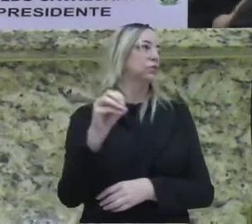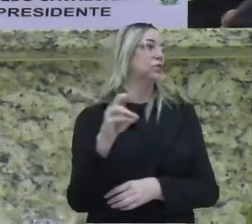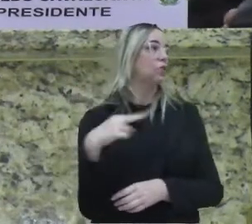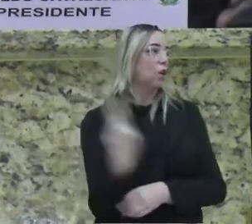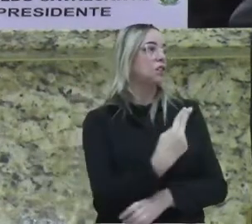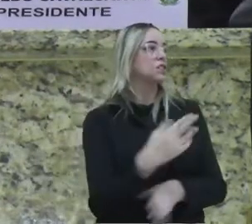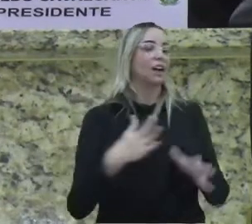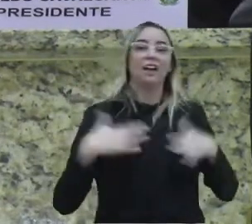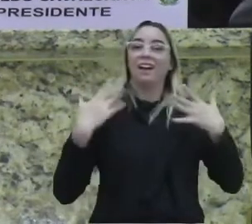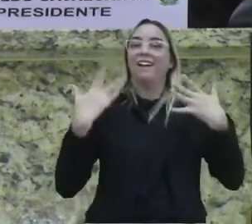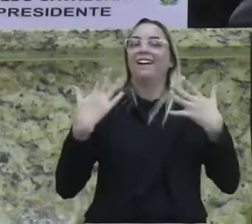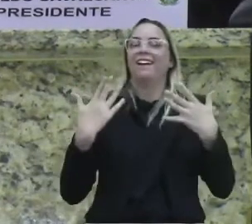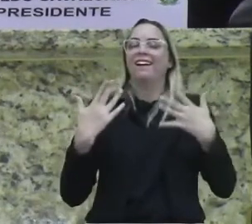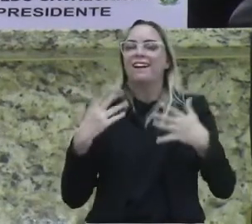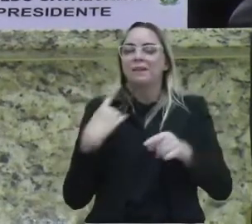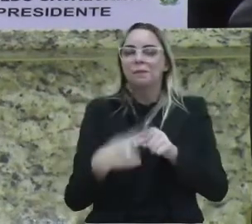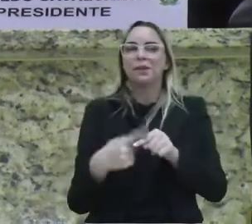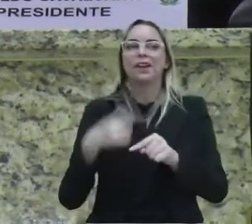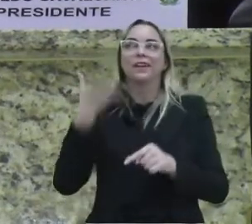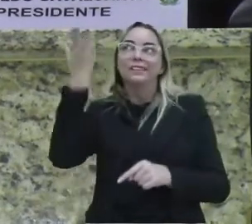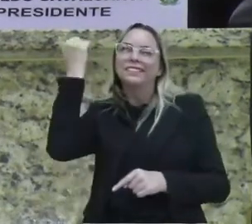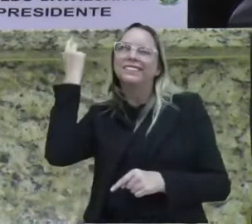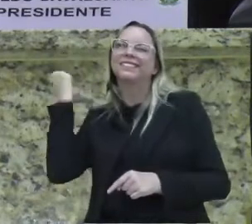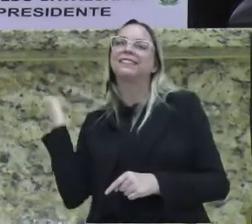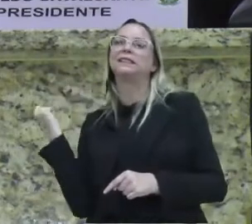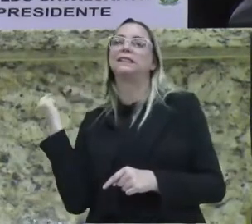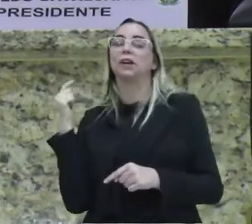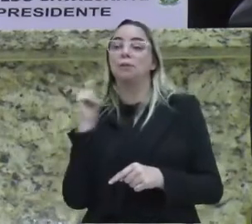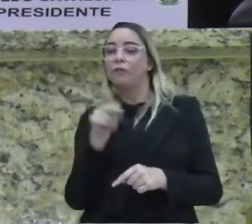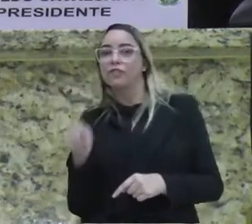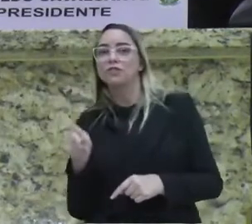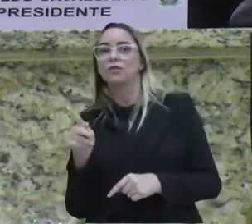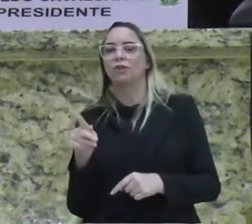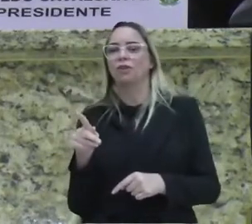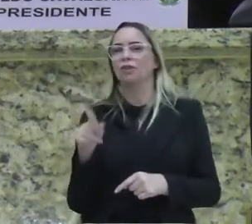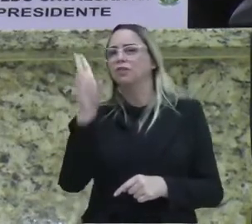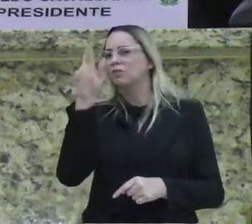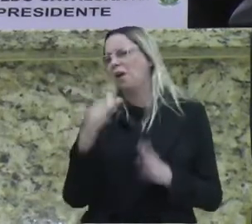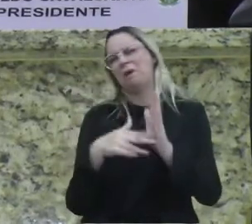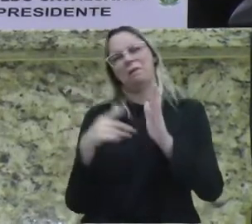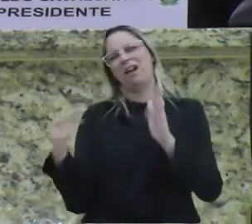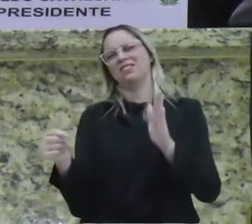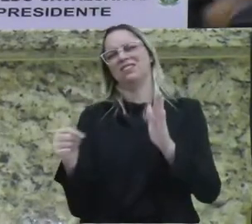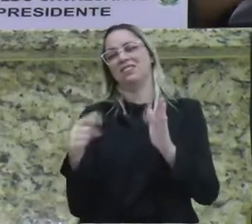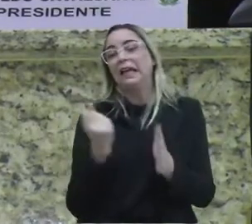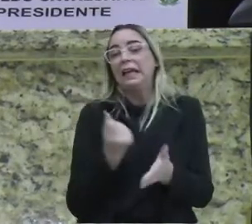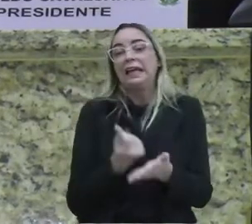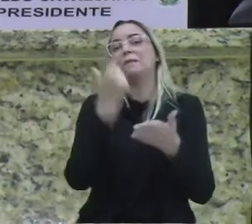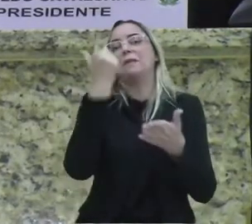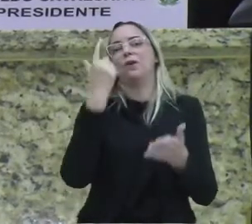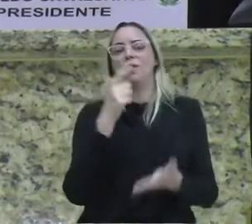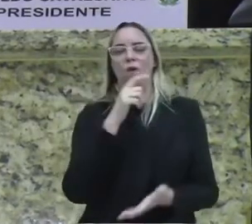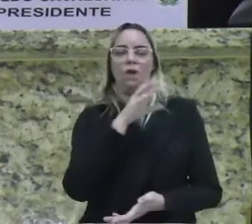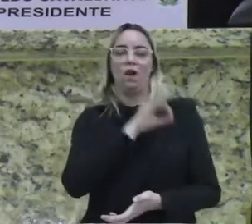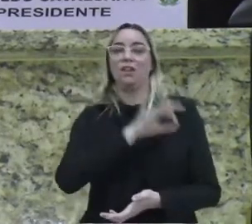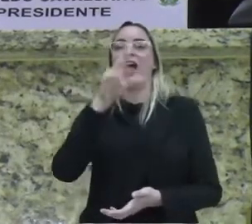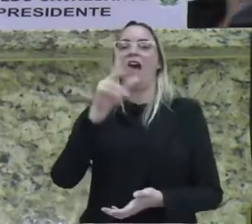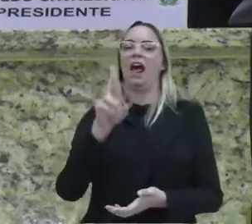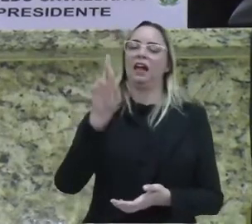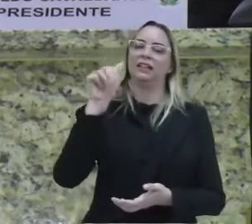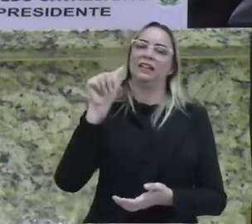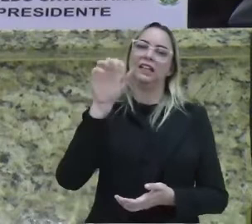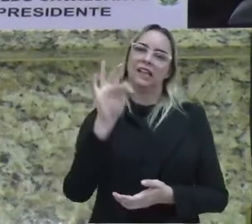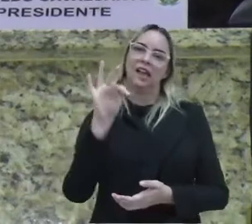alegria nossa, porque há quanto tempo que os professores do município sonhavam em um final de ano, né, receber um rateio, e a gente